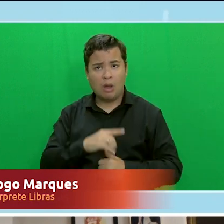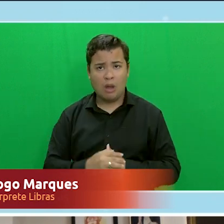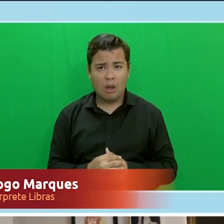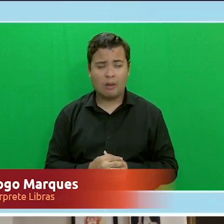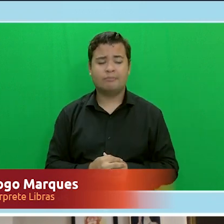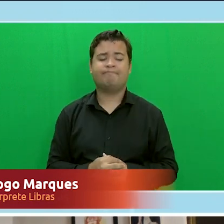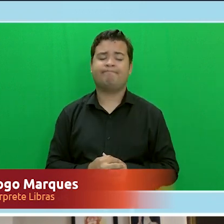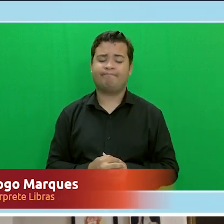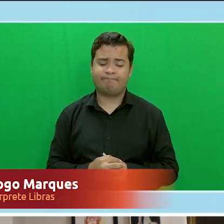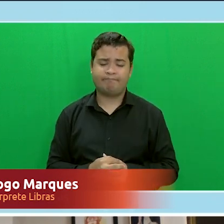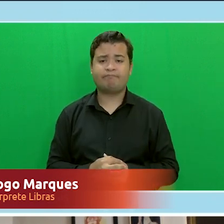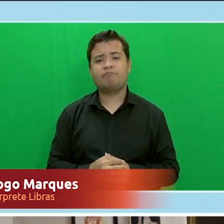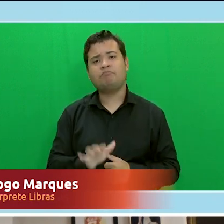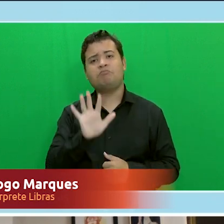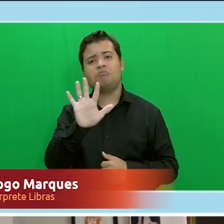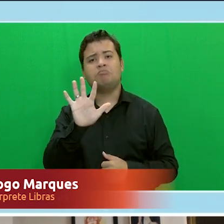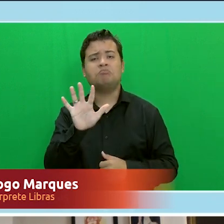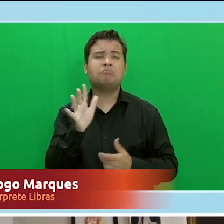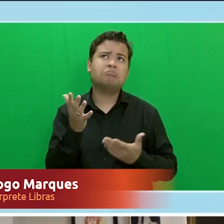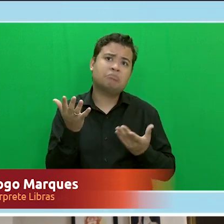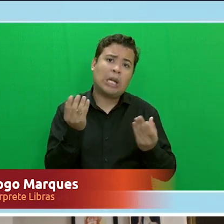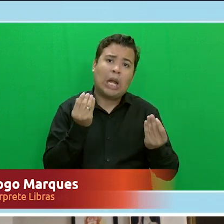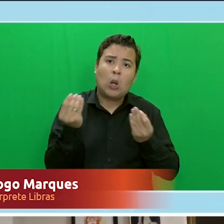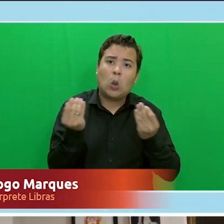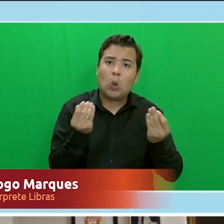cidade. E como é que se dá